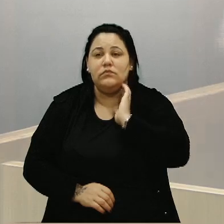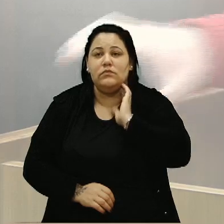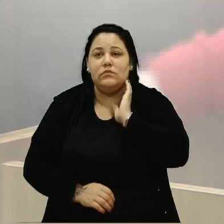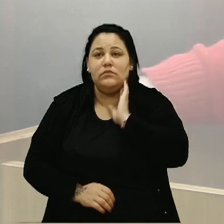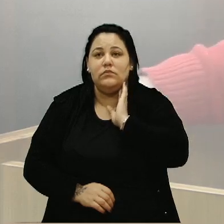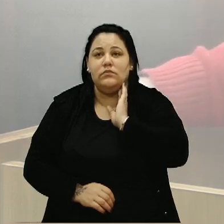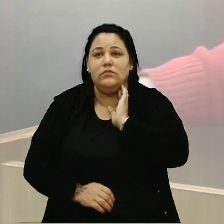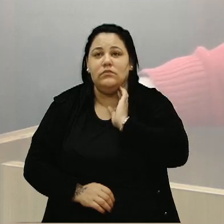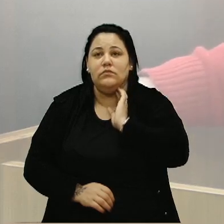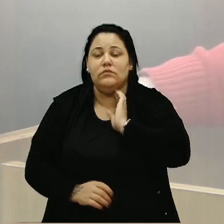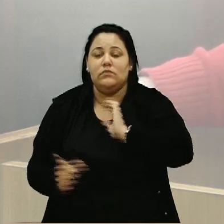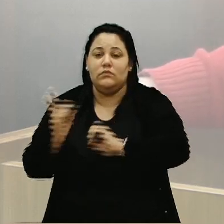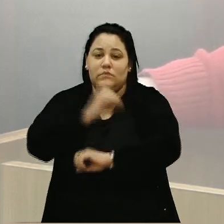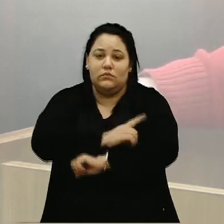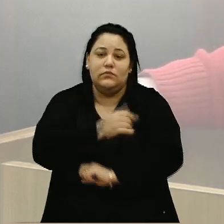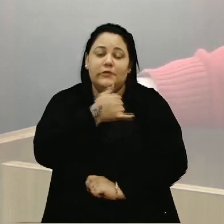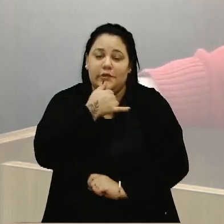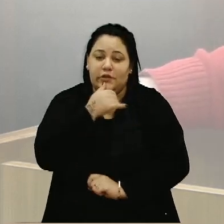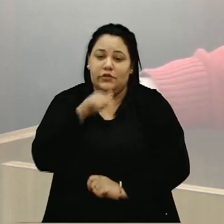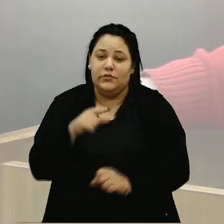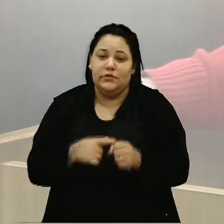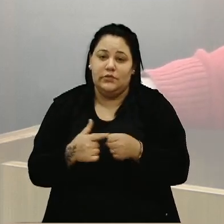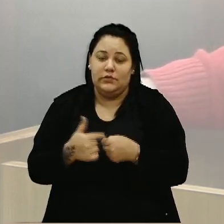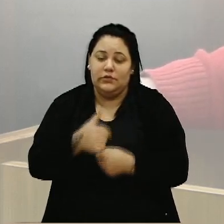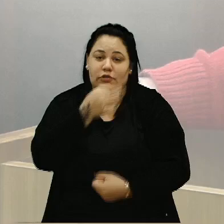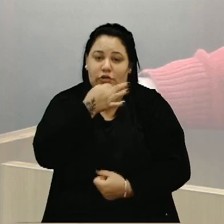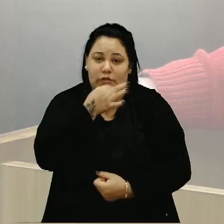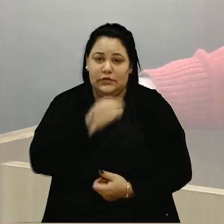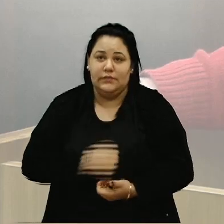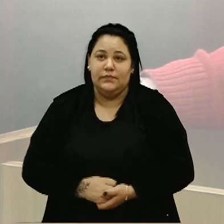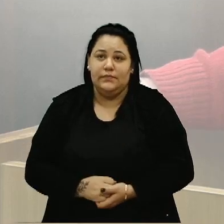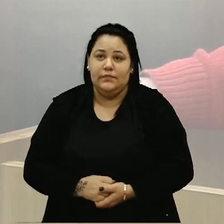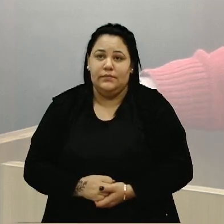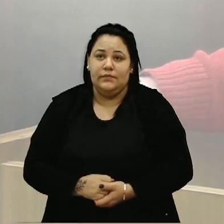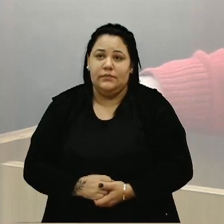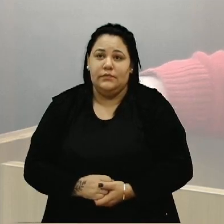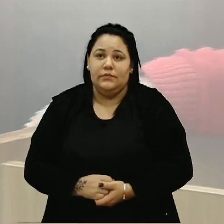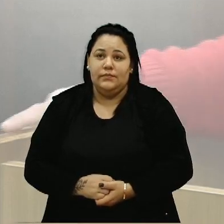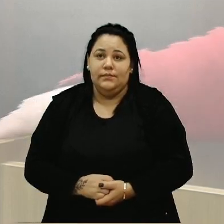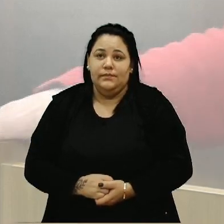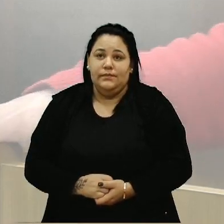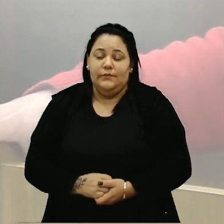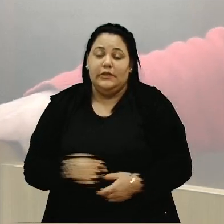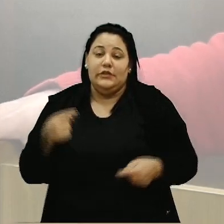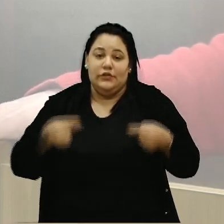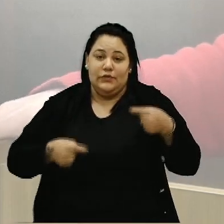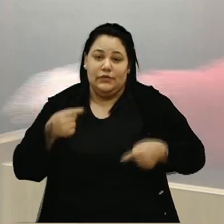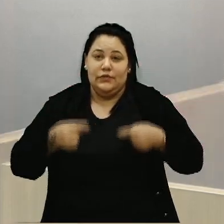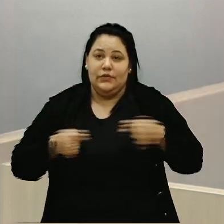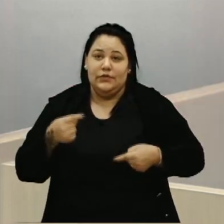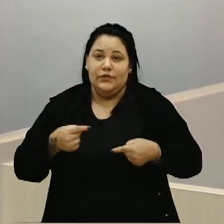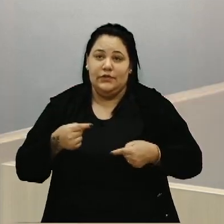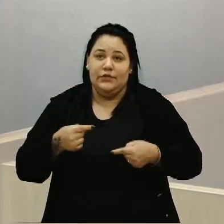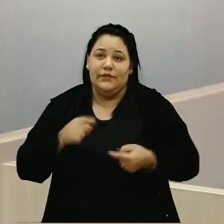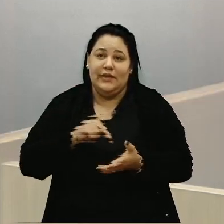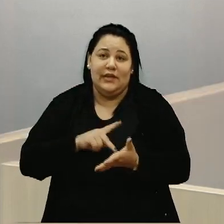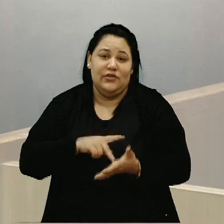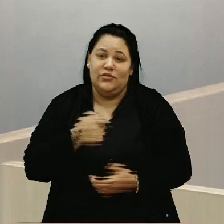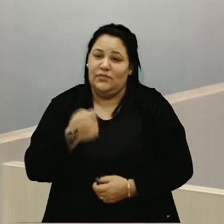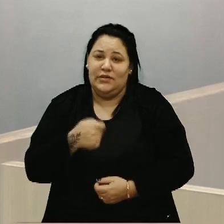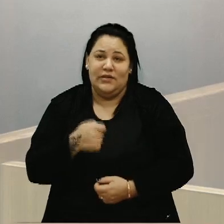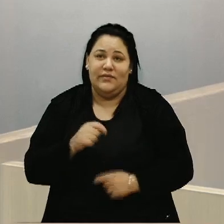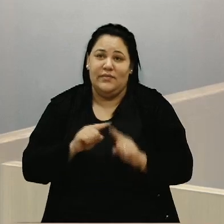dia triste para a nossa cidade de Caxias do Sul. Esses tipos de embates que de fato seriam desnecessários, mas